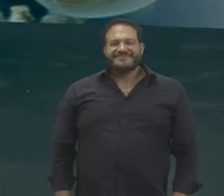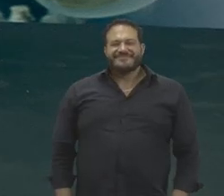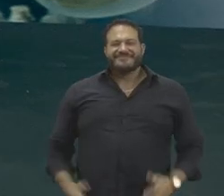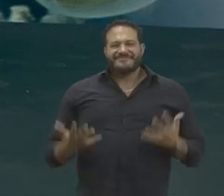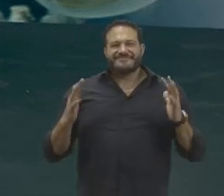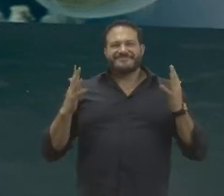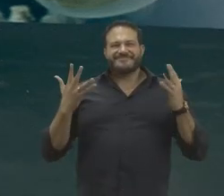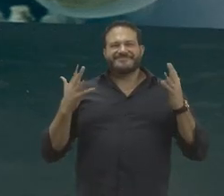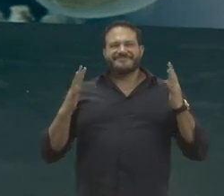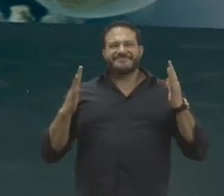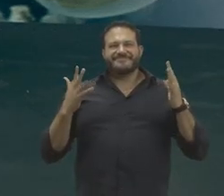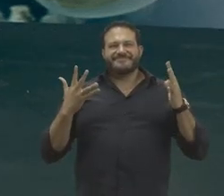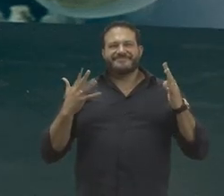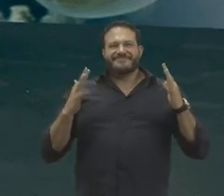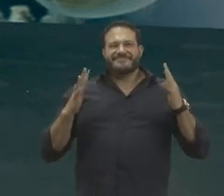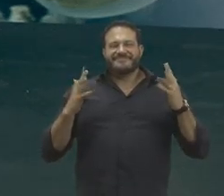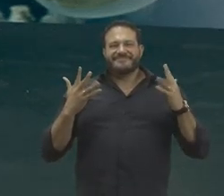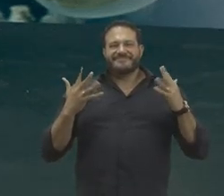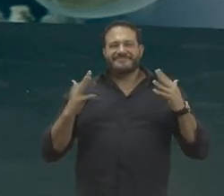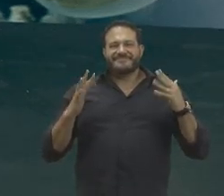paciência ch